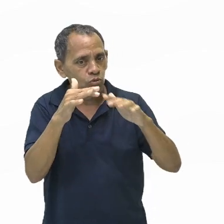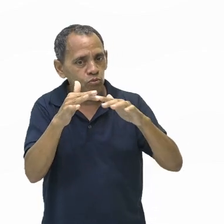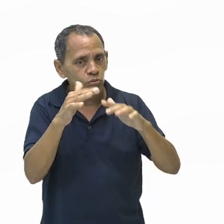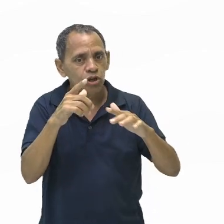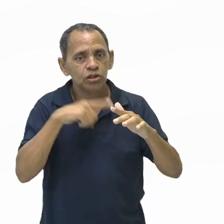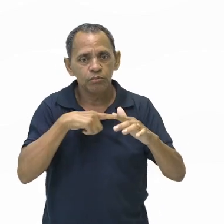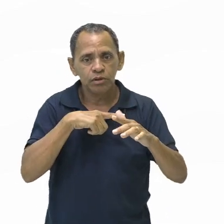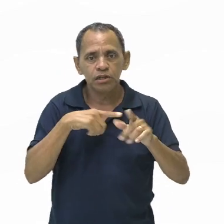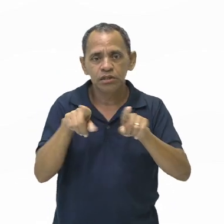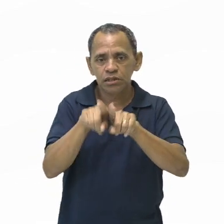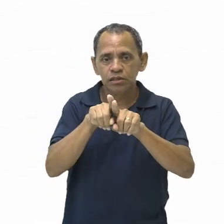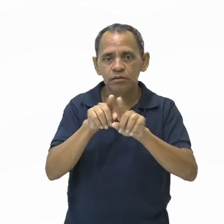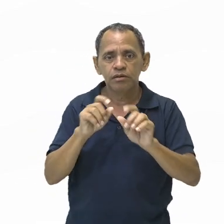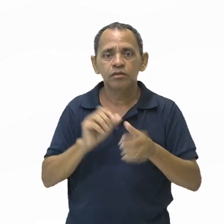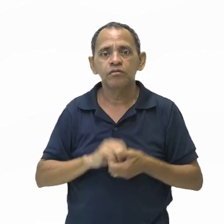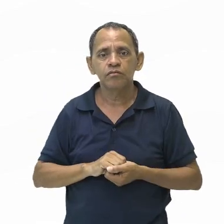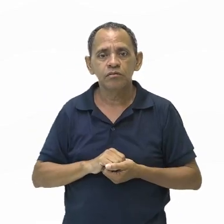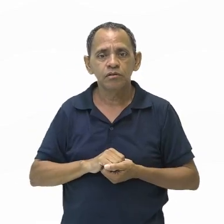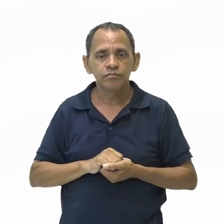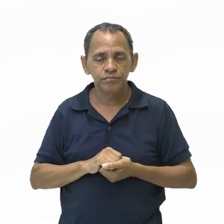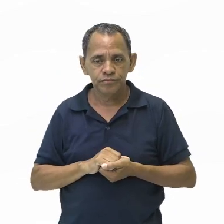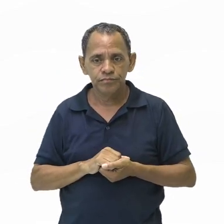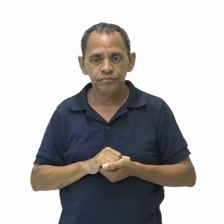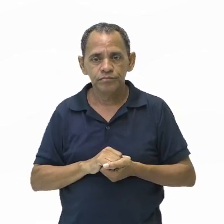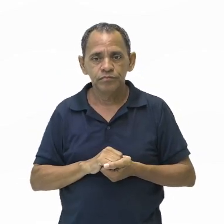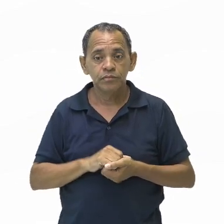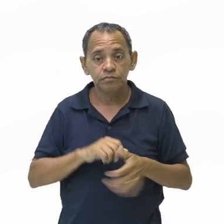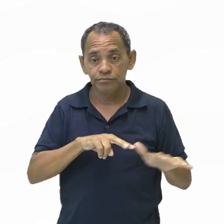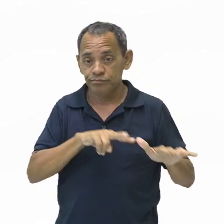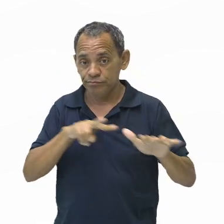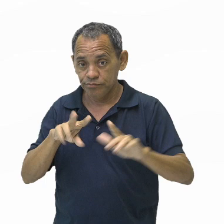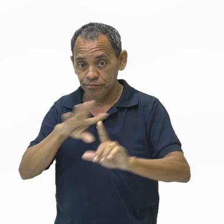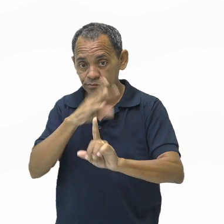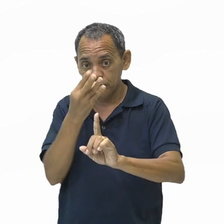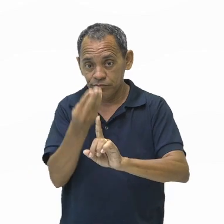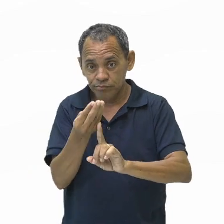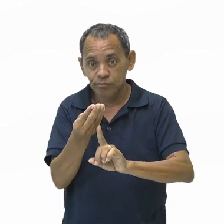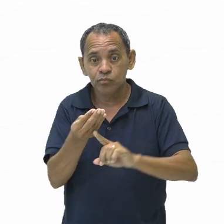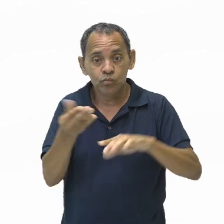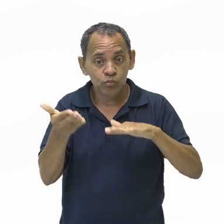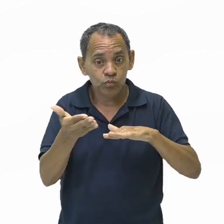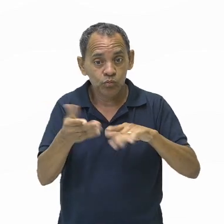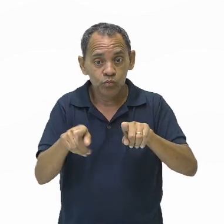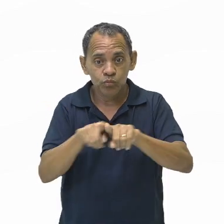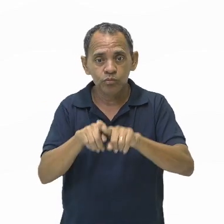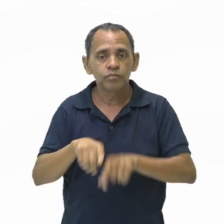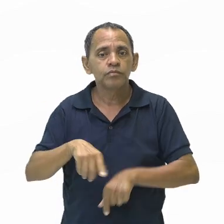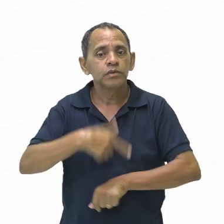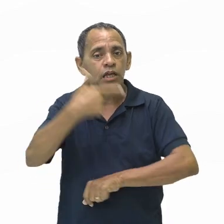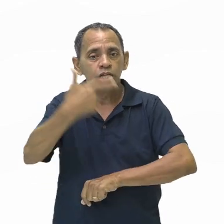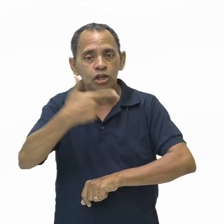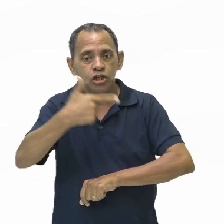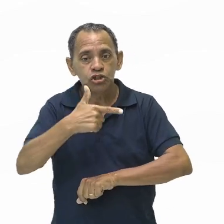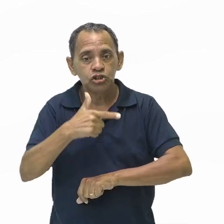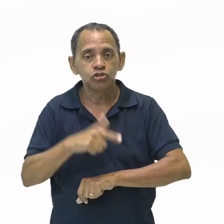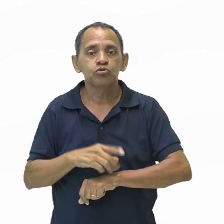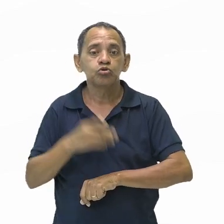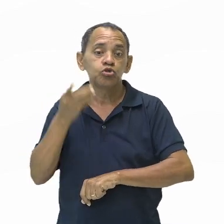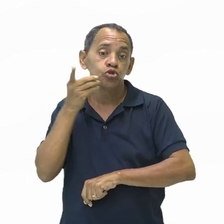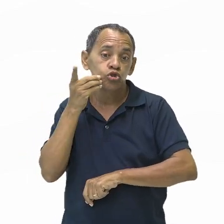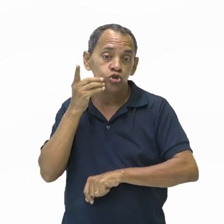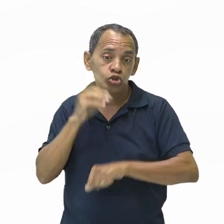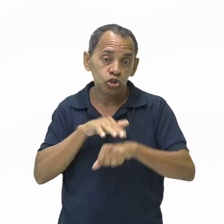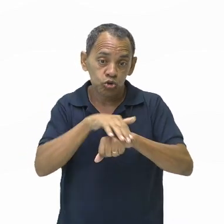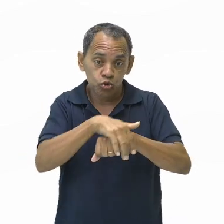que participaram da Semana da Arte Moderna. E na Noite da Confusão, que eu falei para vocês, que é a segunda noite, há quem diga que